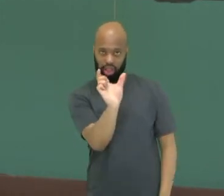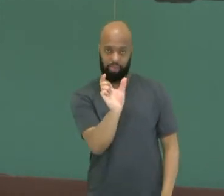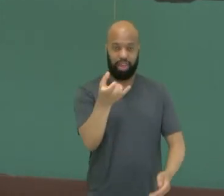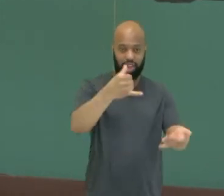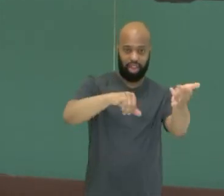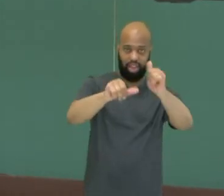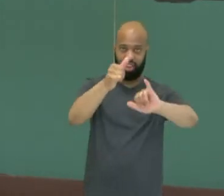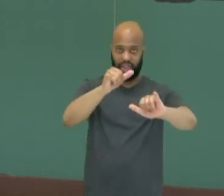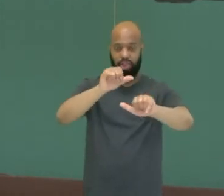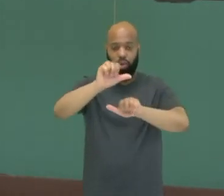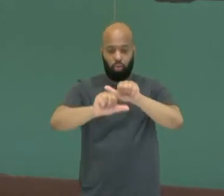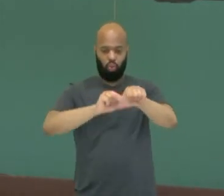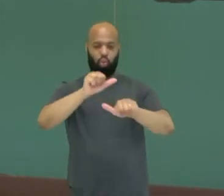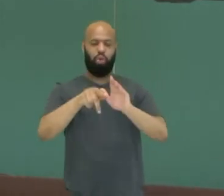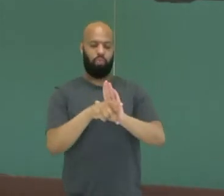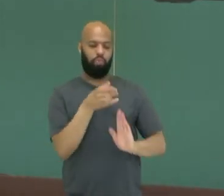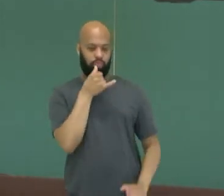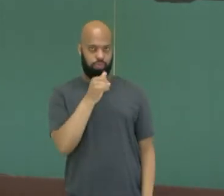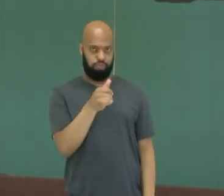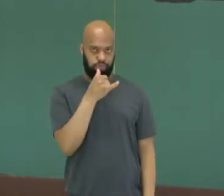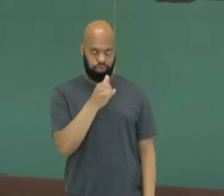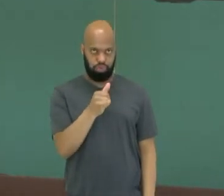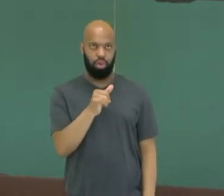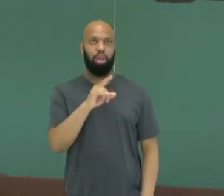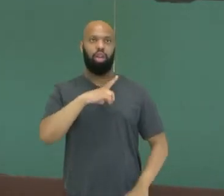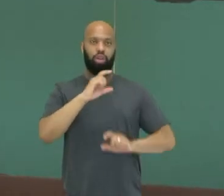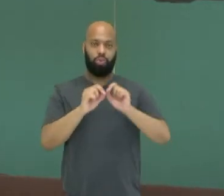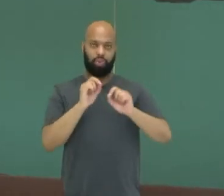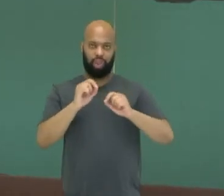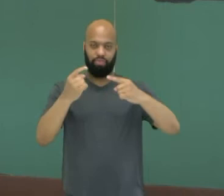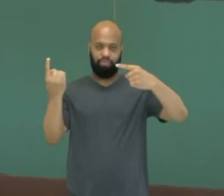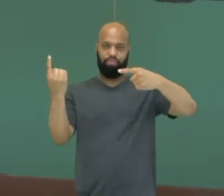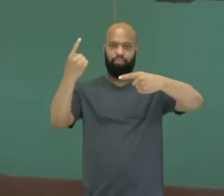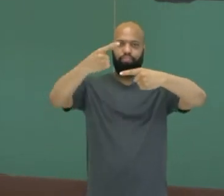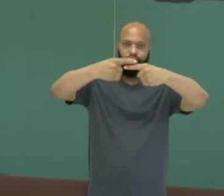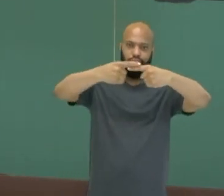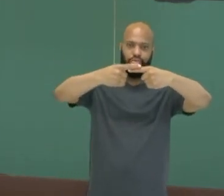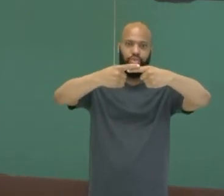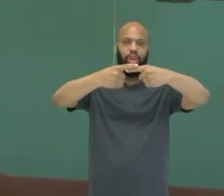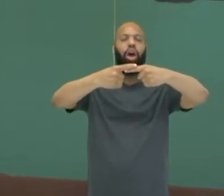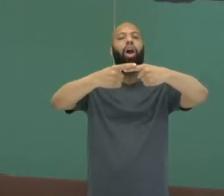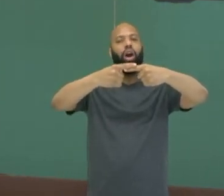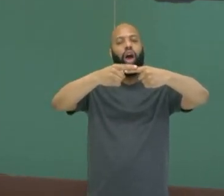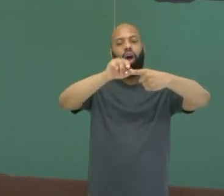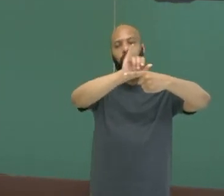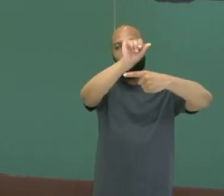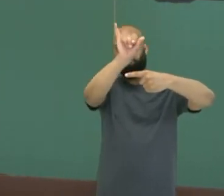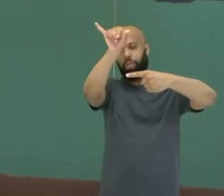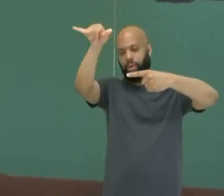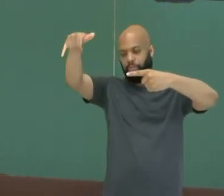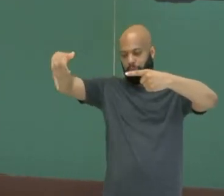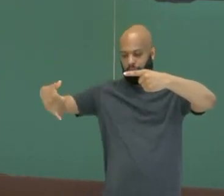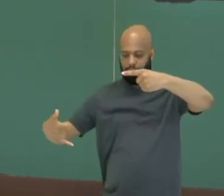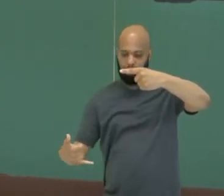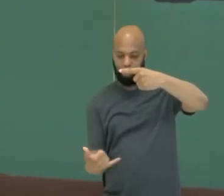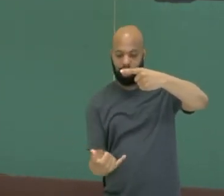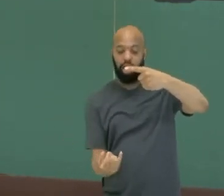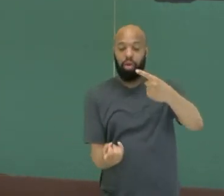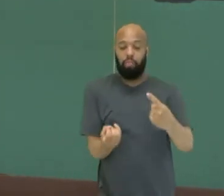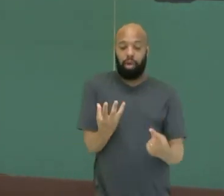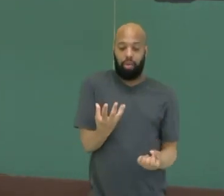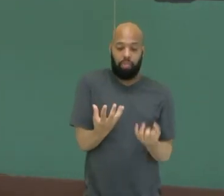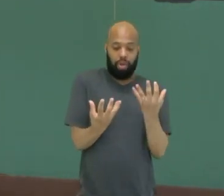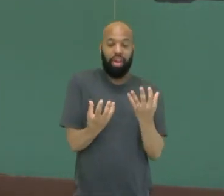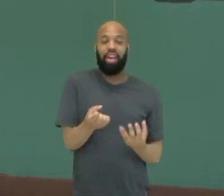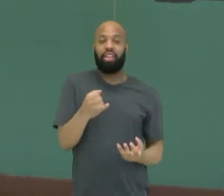2 lâmpadas. Acendem as 2 lâmpadas e retornam esses elétrons para a pilha. Ok. Abri esse circuito.